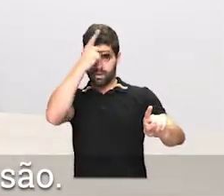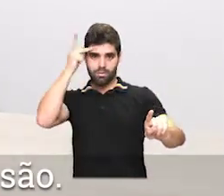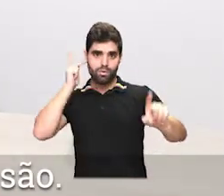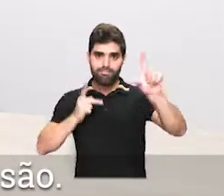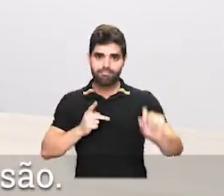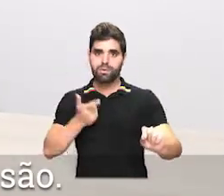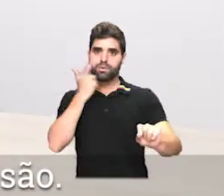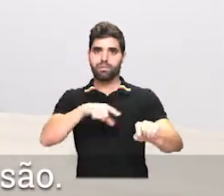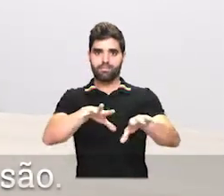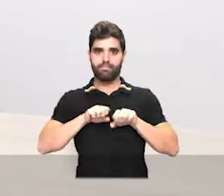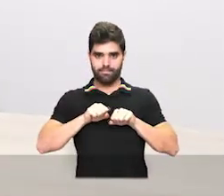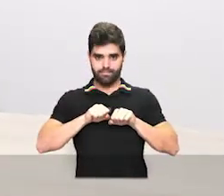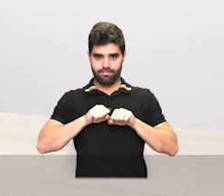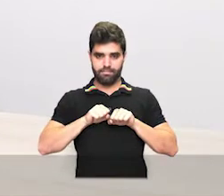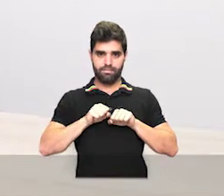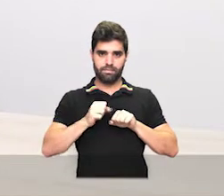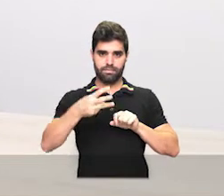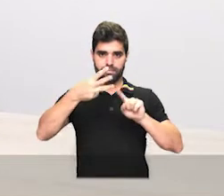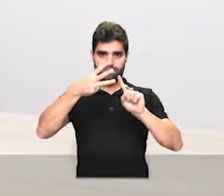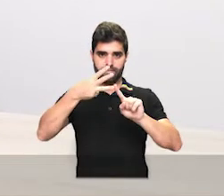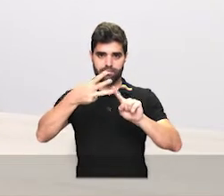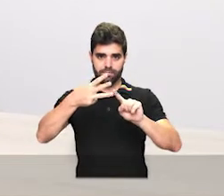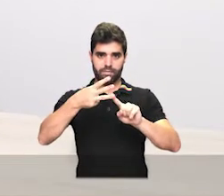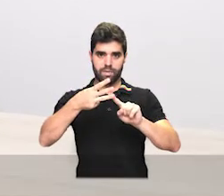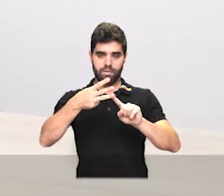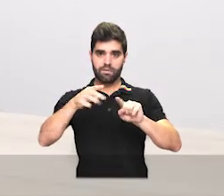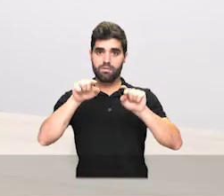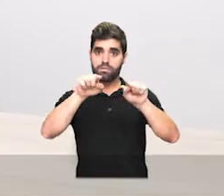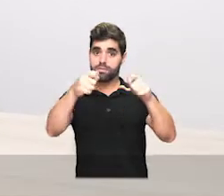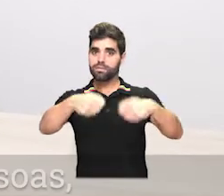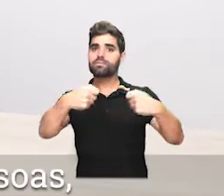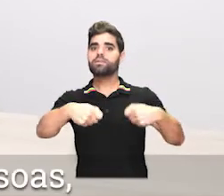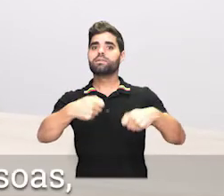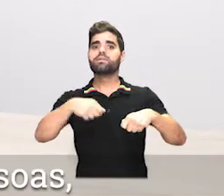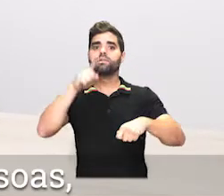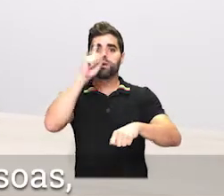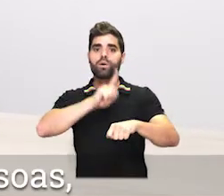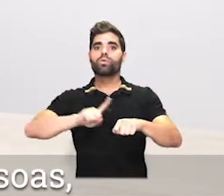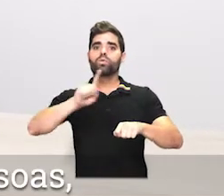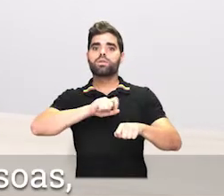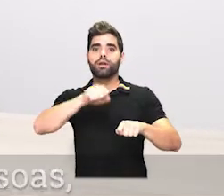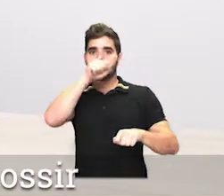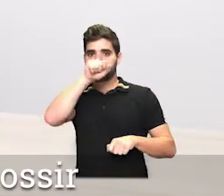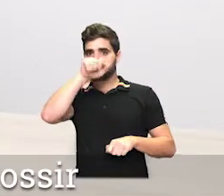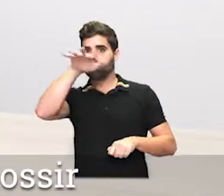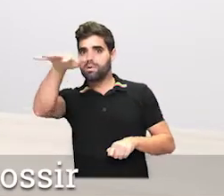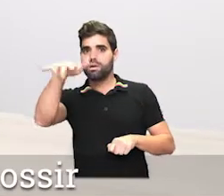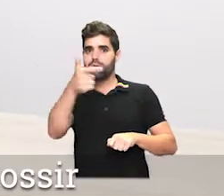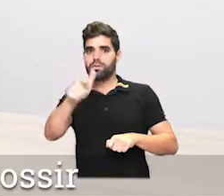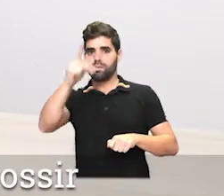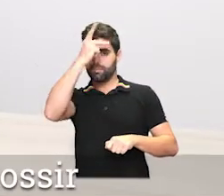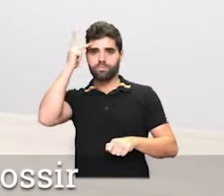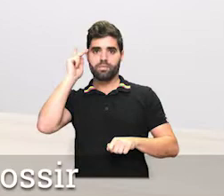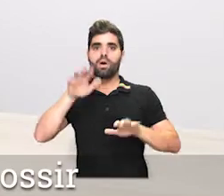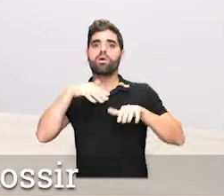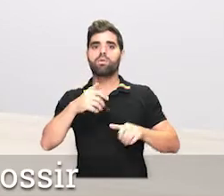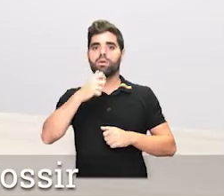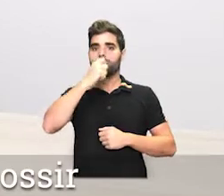menor será a transmissão. Terceira etapa é você evitar transmitir o vírus para outras pessoas. Então, quando